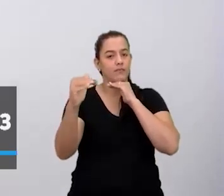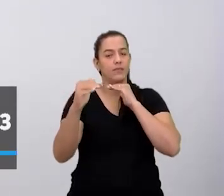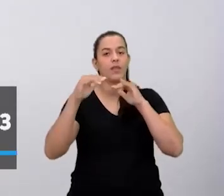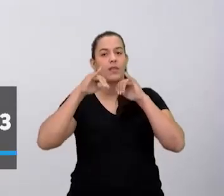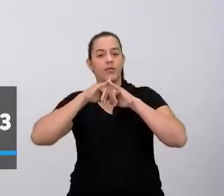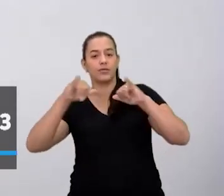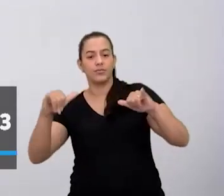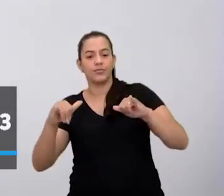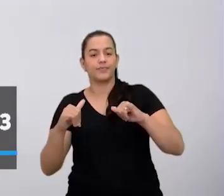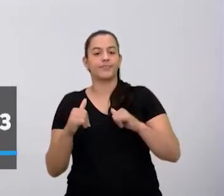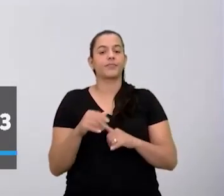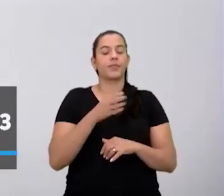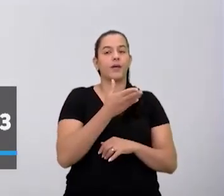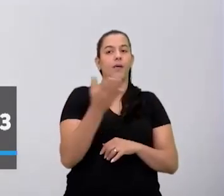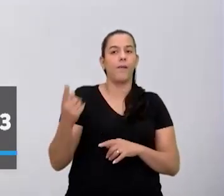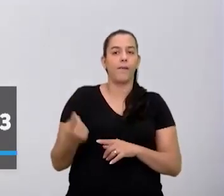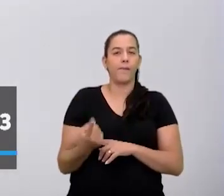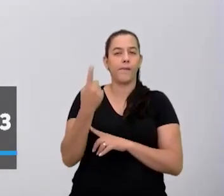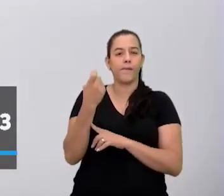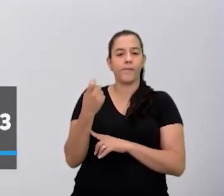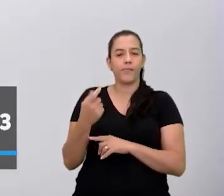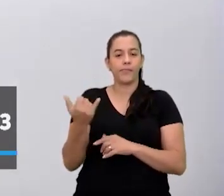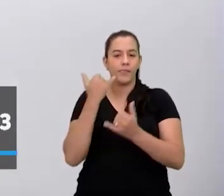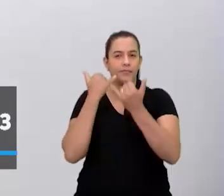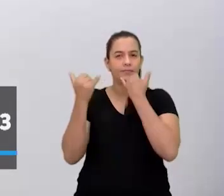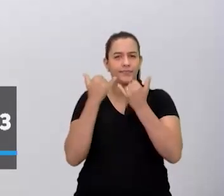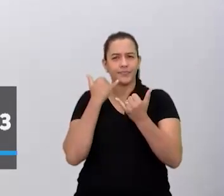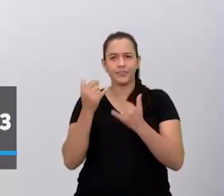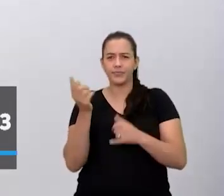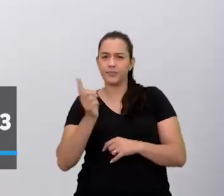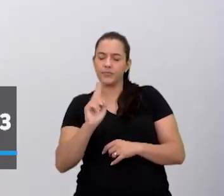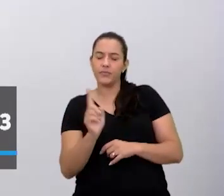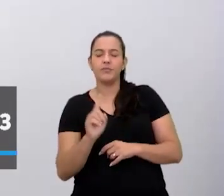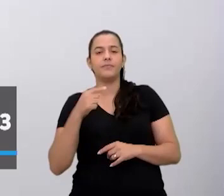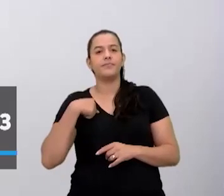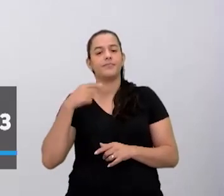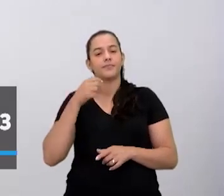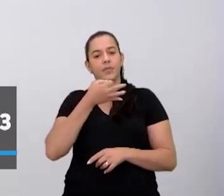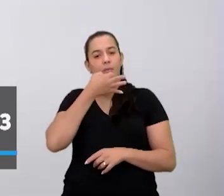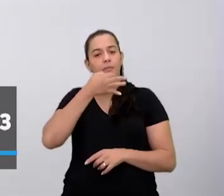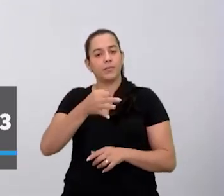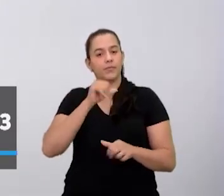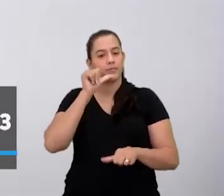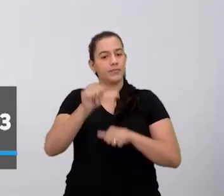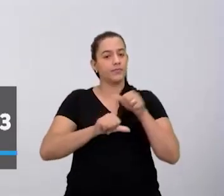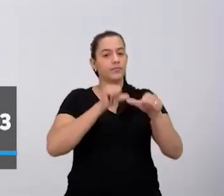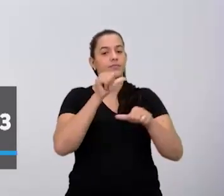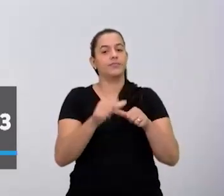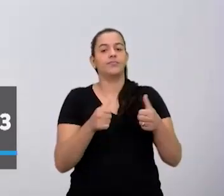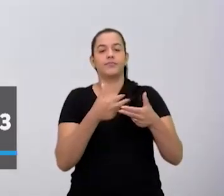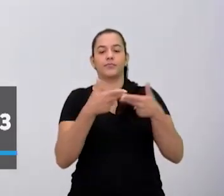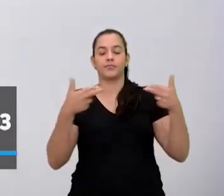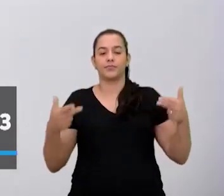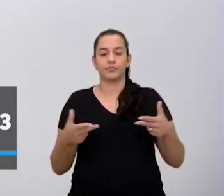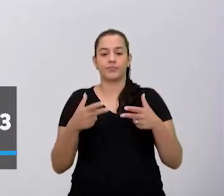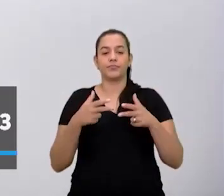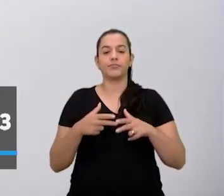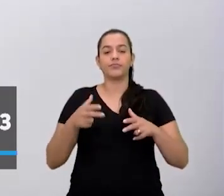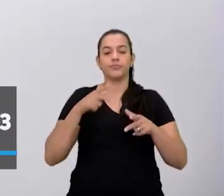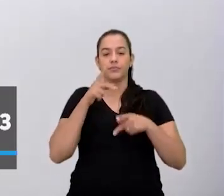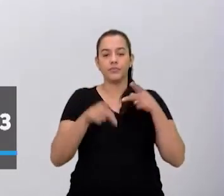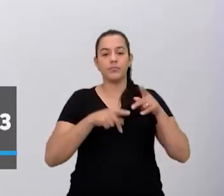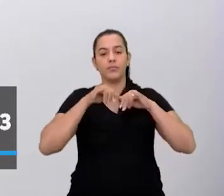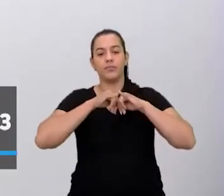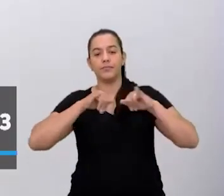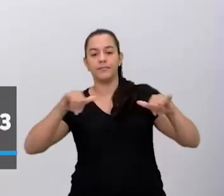notícia, mas com uma linha única. Então, não me informava. Parece que ele queria formar a minha opinião. Então, infelizmente, os grandes veículos de comunicação têm